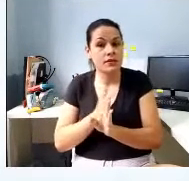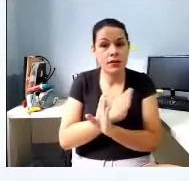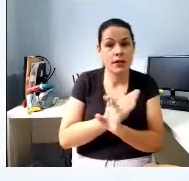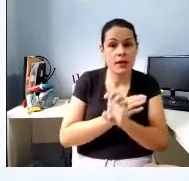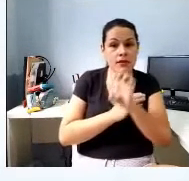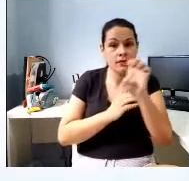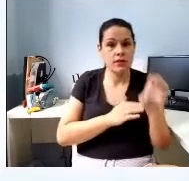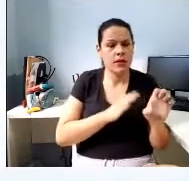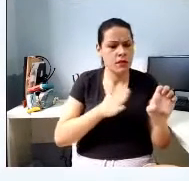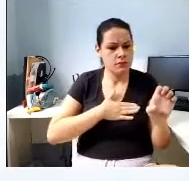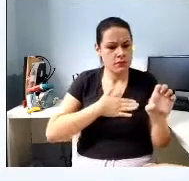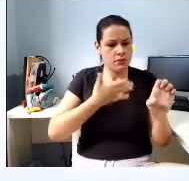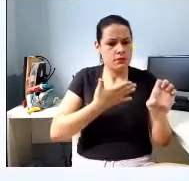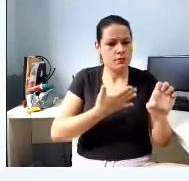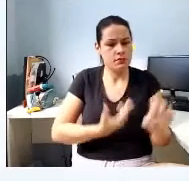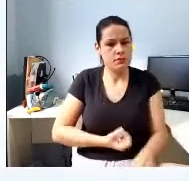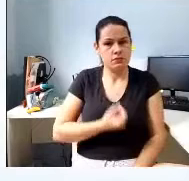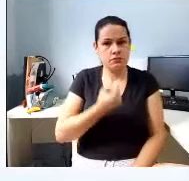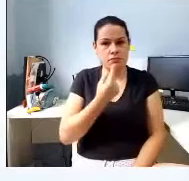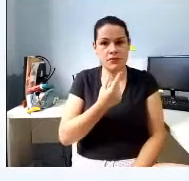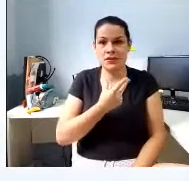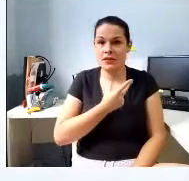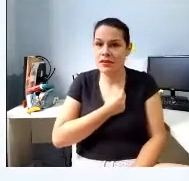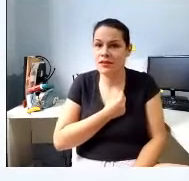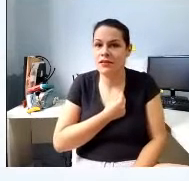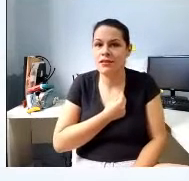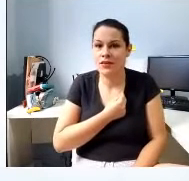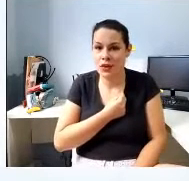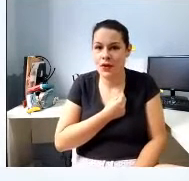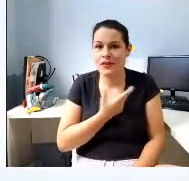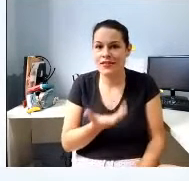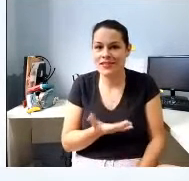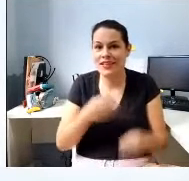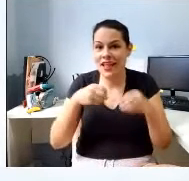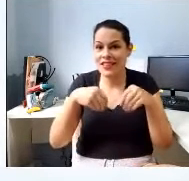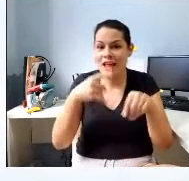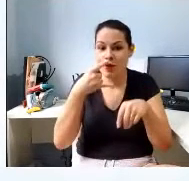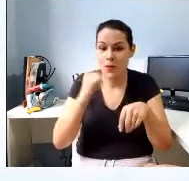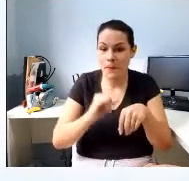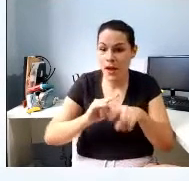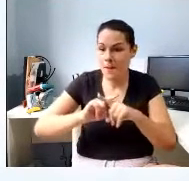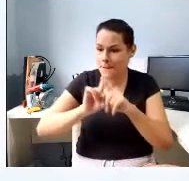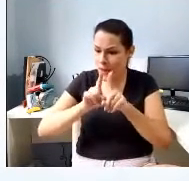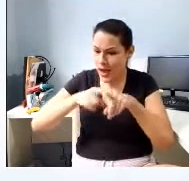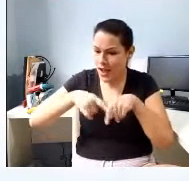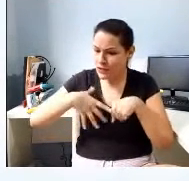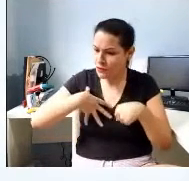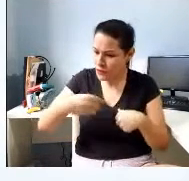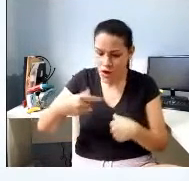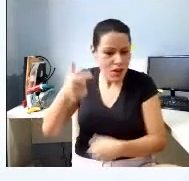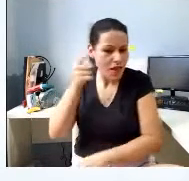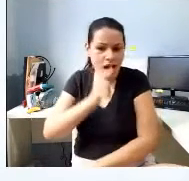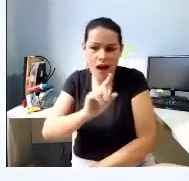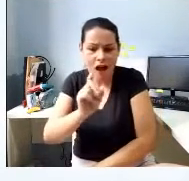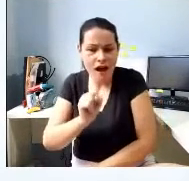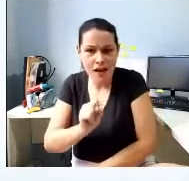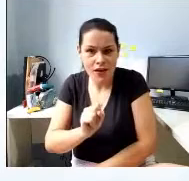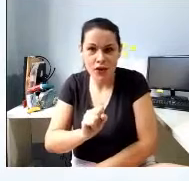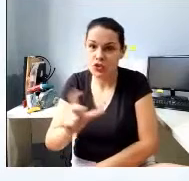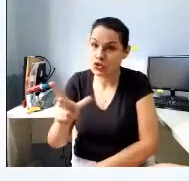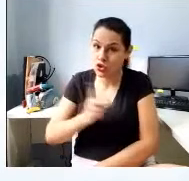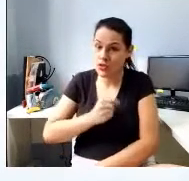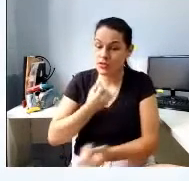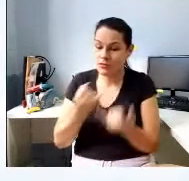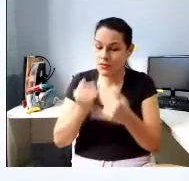susto, claro, foi na terra lá, né, papai, na terra do papai, o filhinho não ganhou. E isso também que ele diminuiu muito os votos